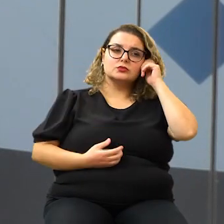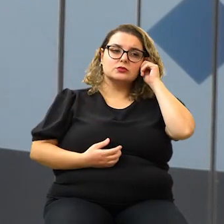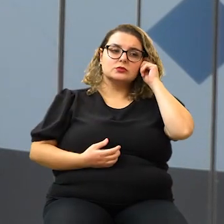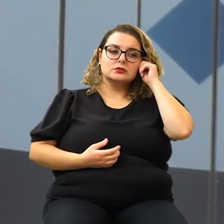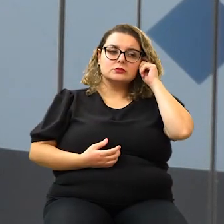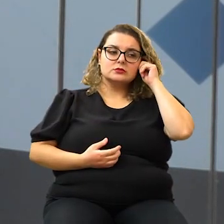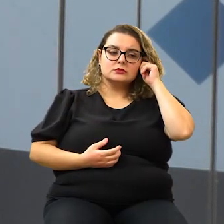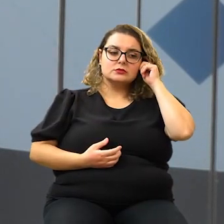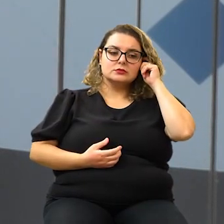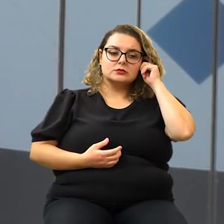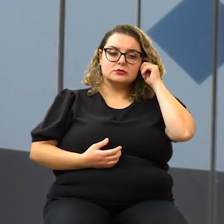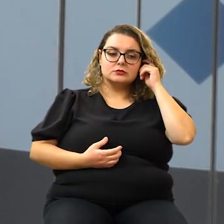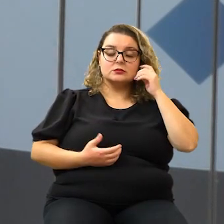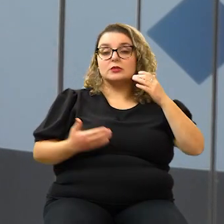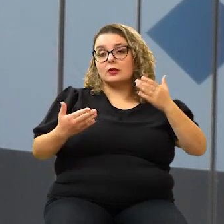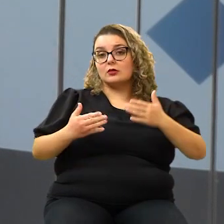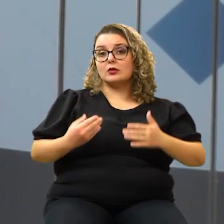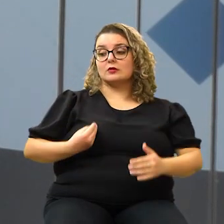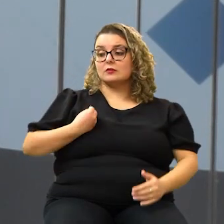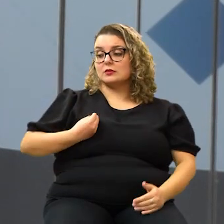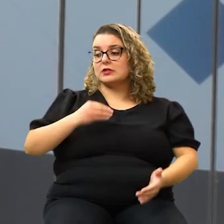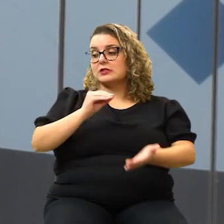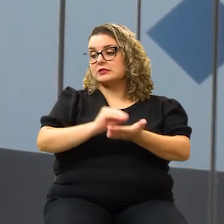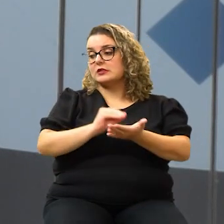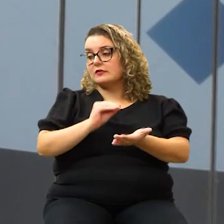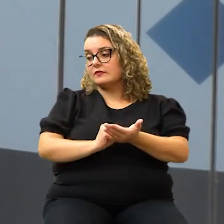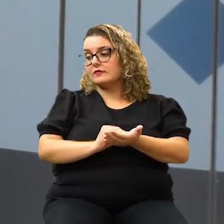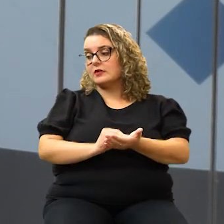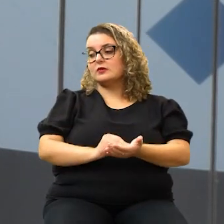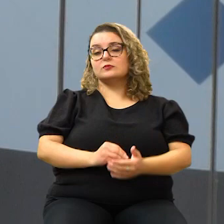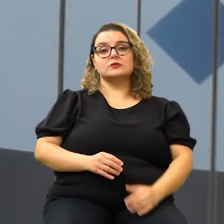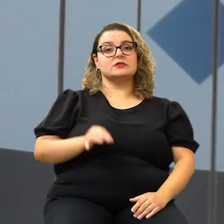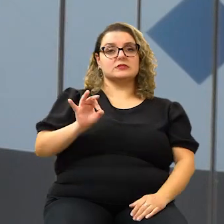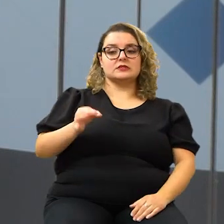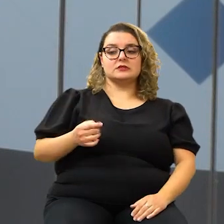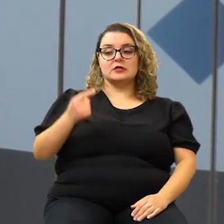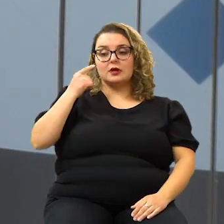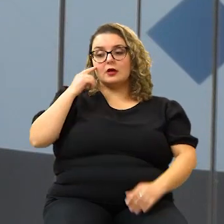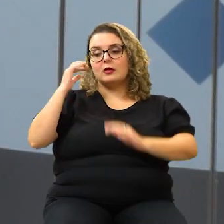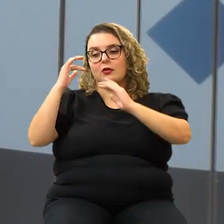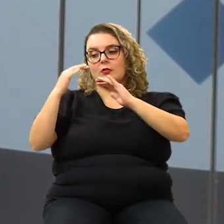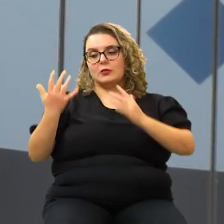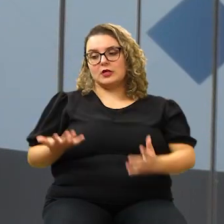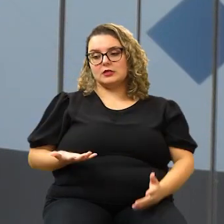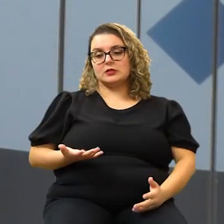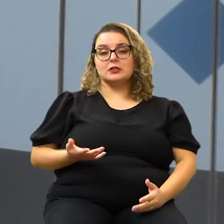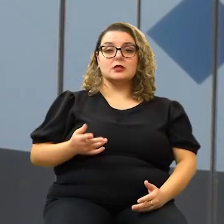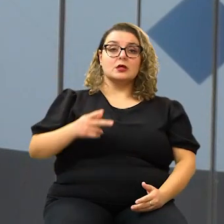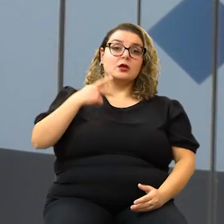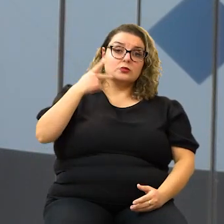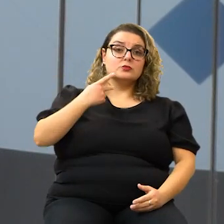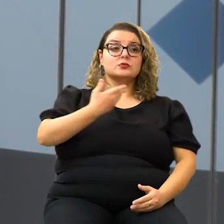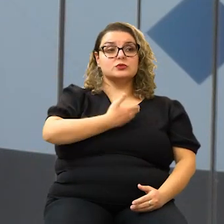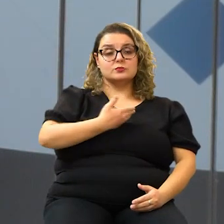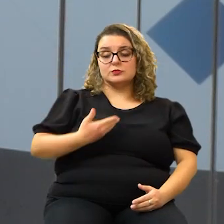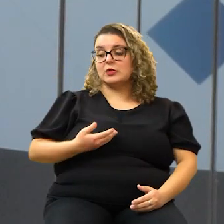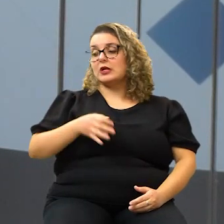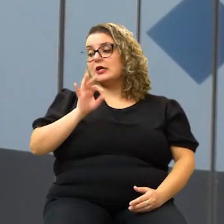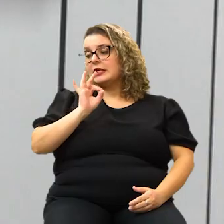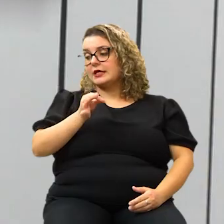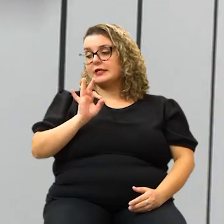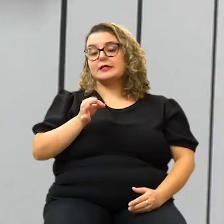vive nessas incertezas. Então a gente precisa pensar sobre isso e, é claro, as políticas públicas. Exatamente,